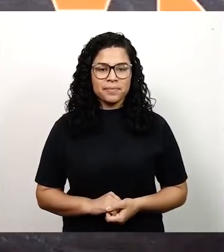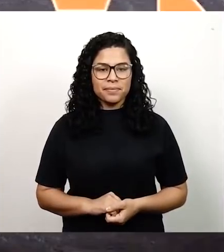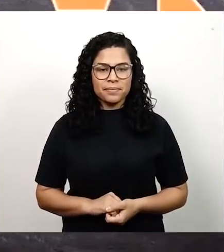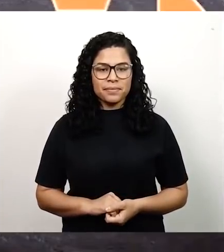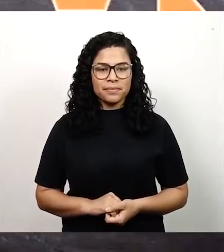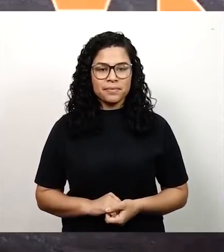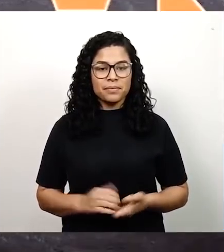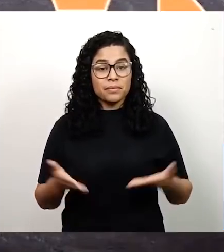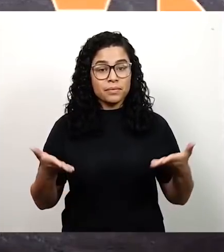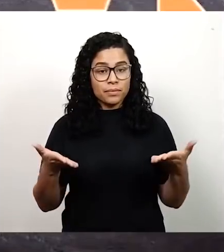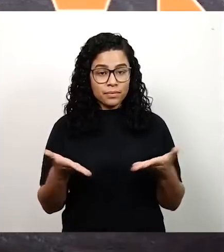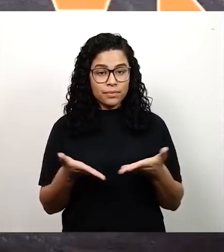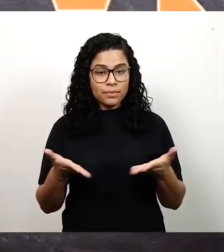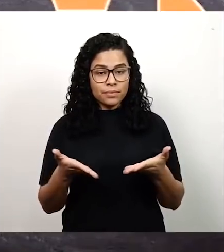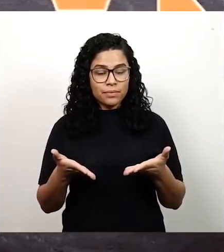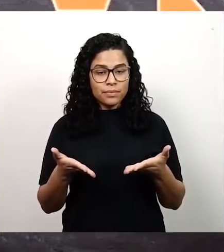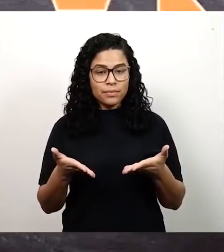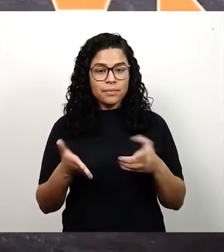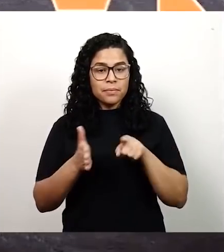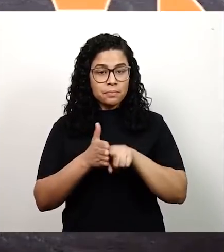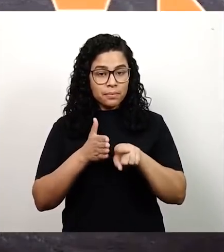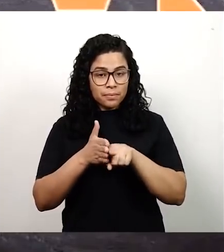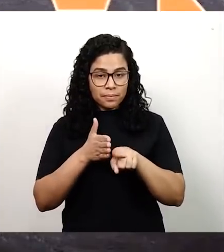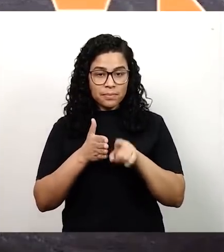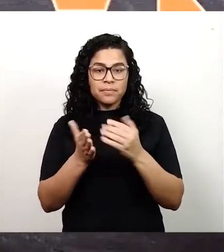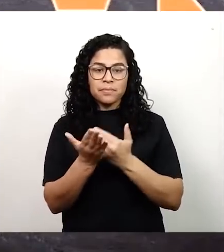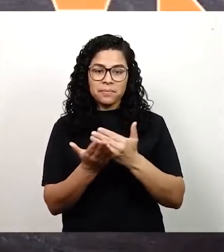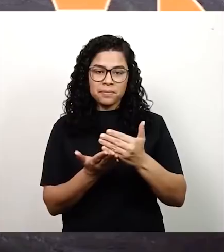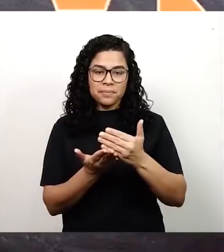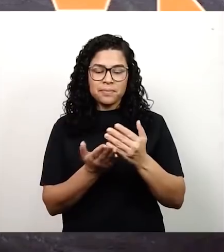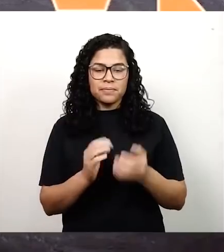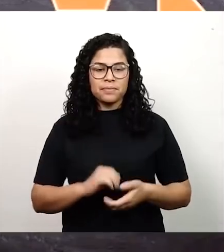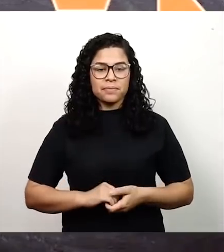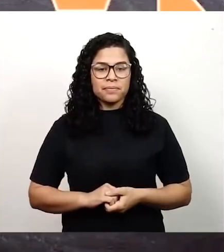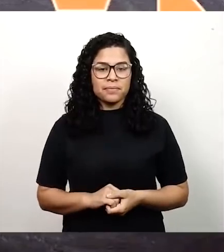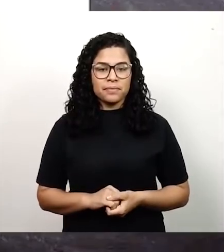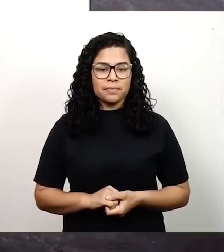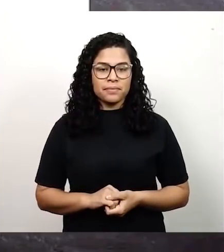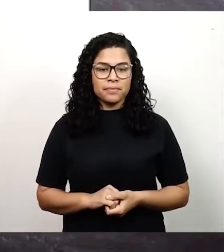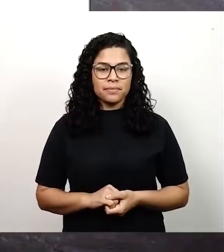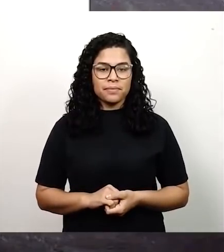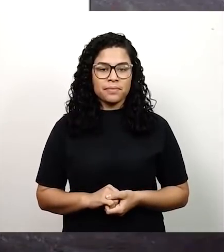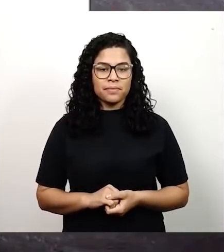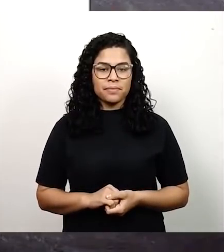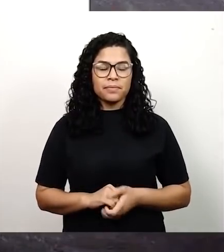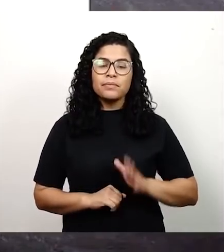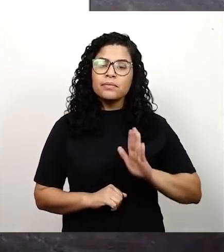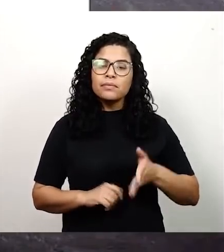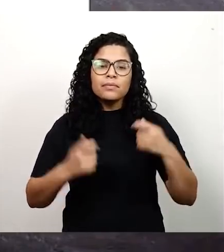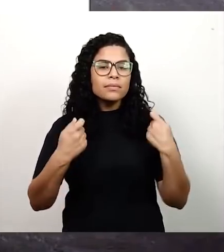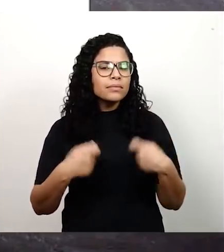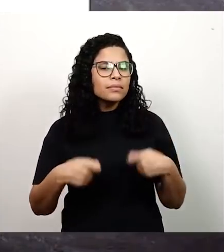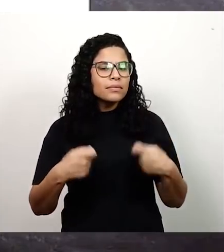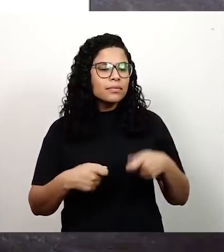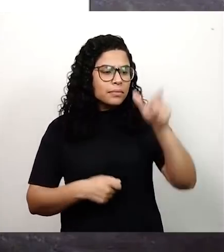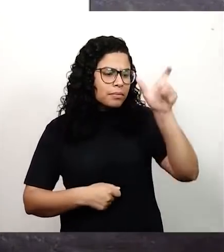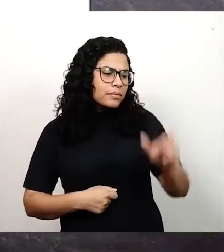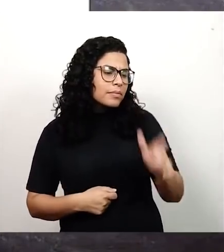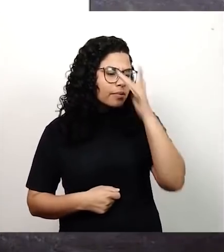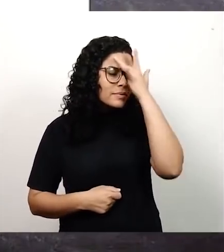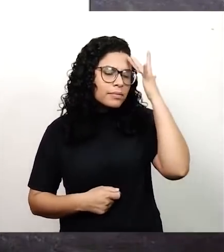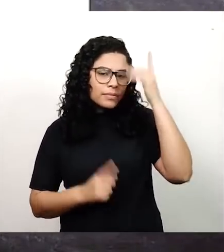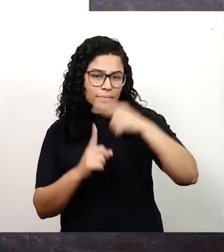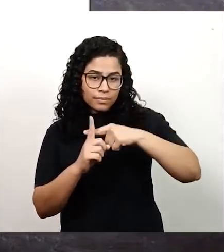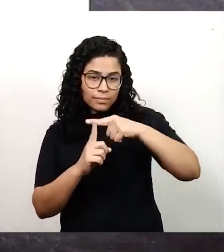matemática. Hoje vamos começar com algumas perguntas. Você já precisou medir a temperatura